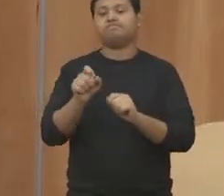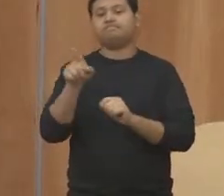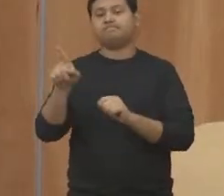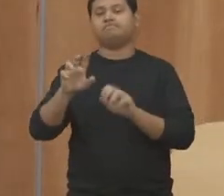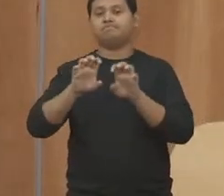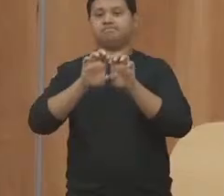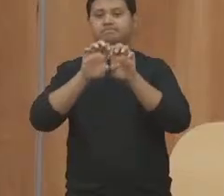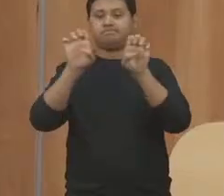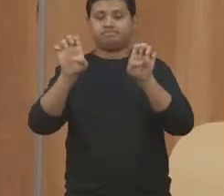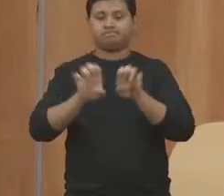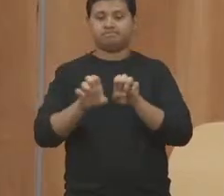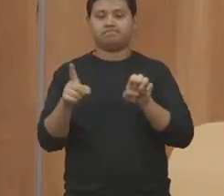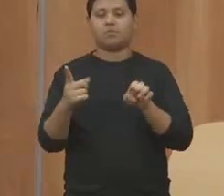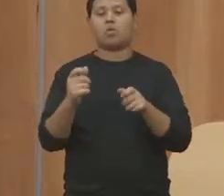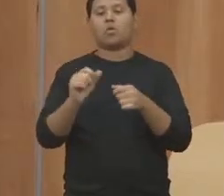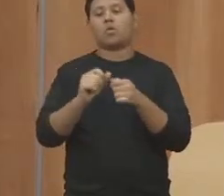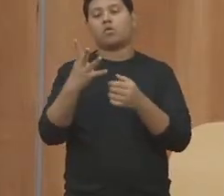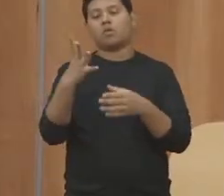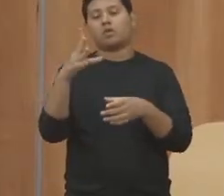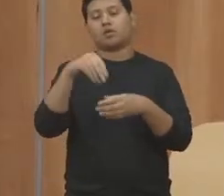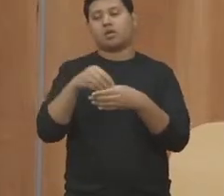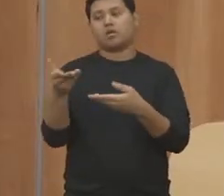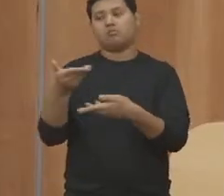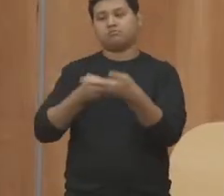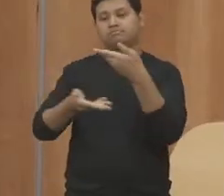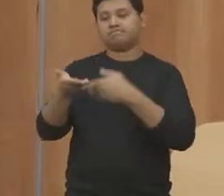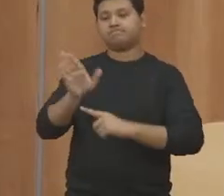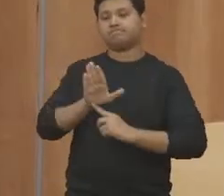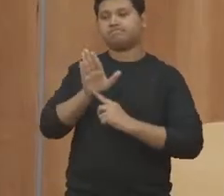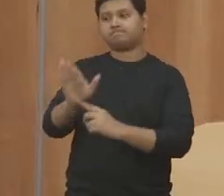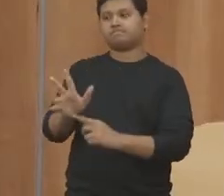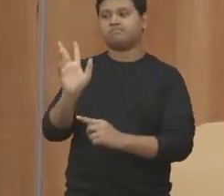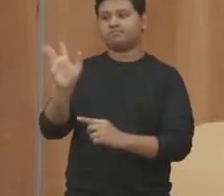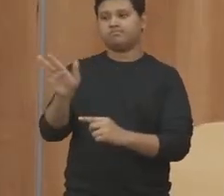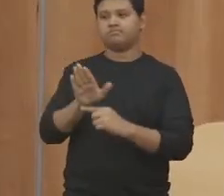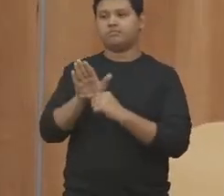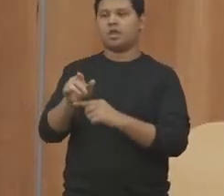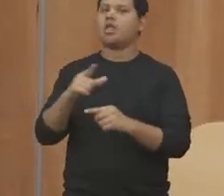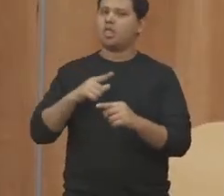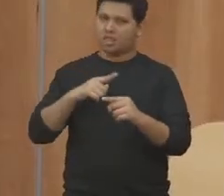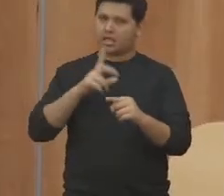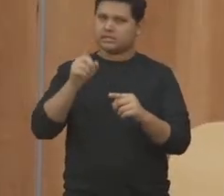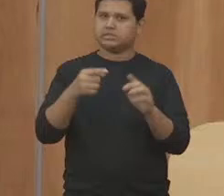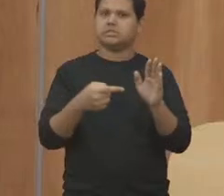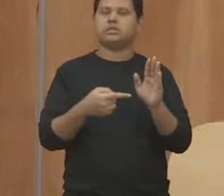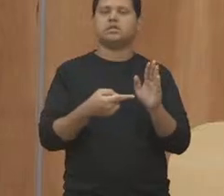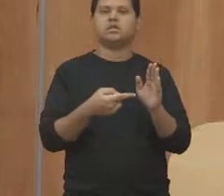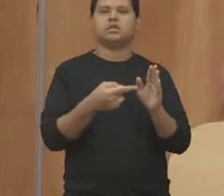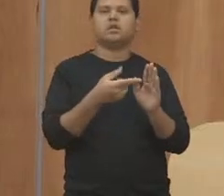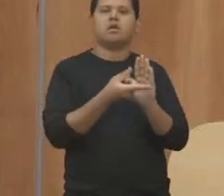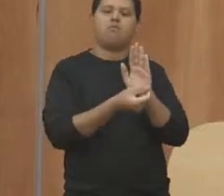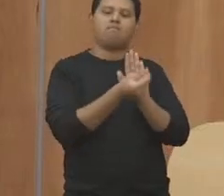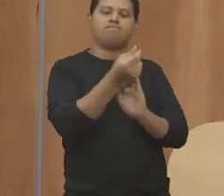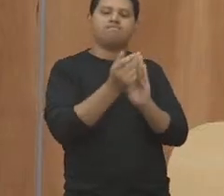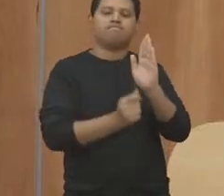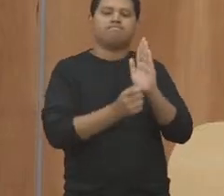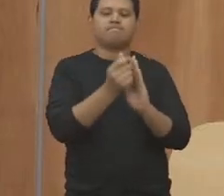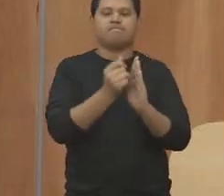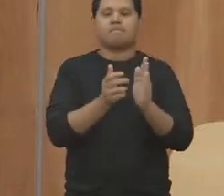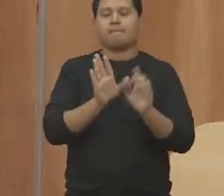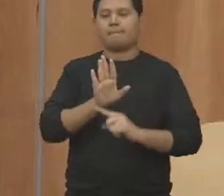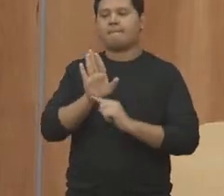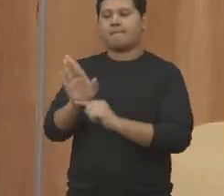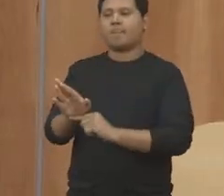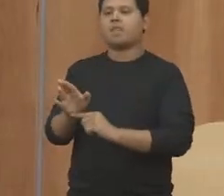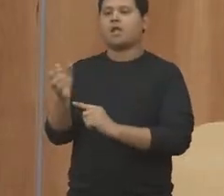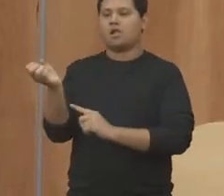infraestrutura, a gente consegue colocar esses serviços. Então, já existe essa fonte de financiamento. E, paralelamente, também, agora,